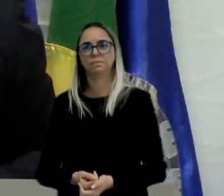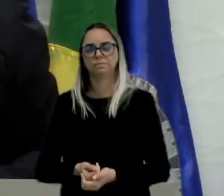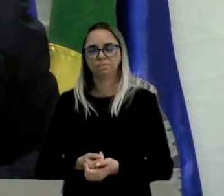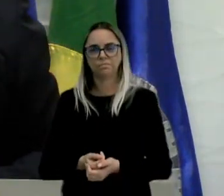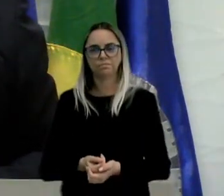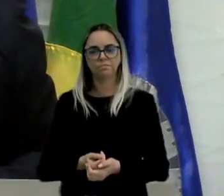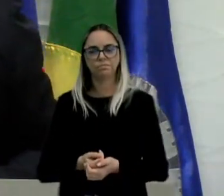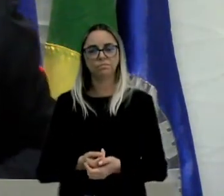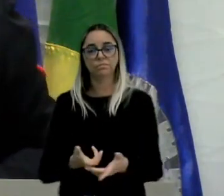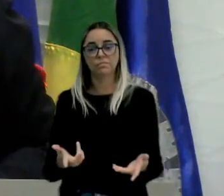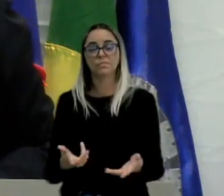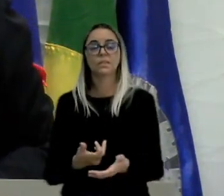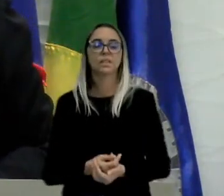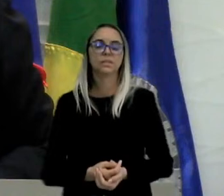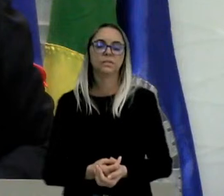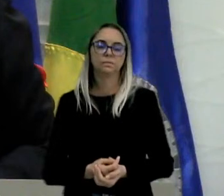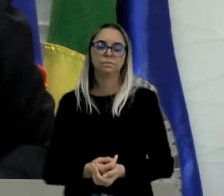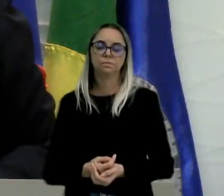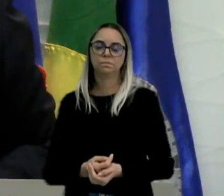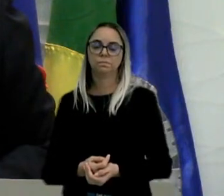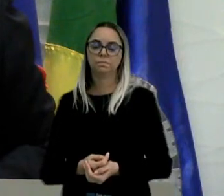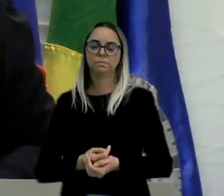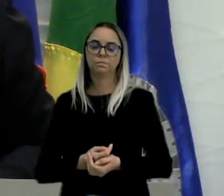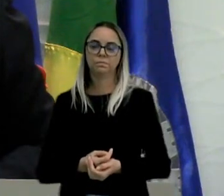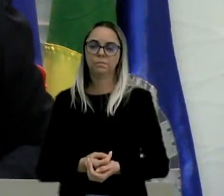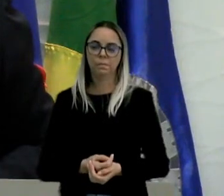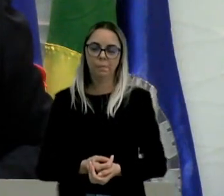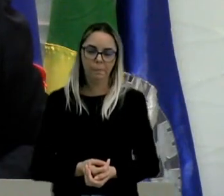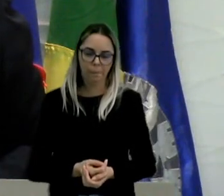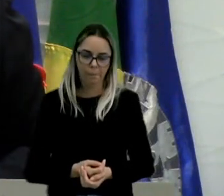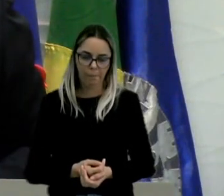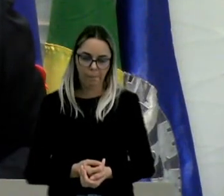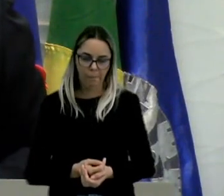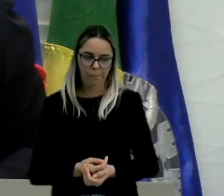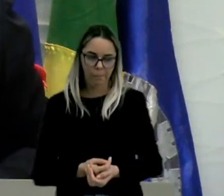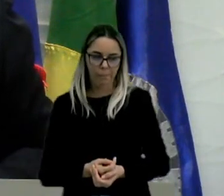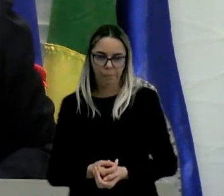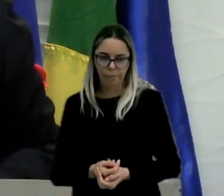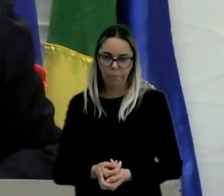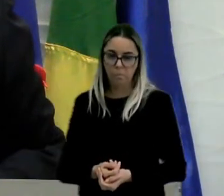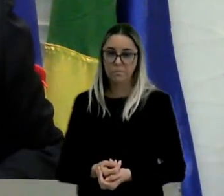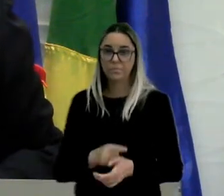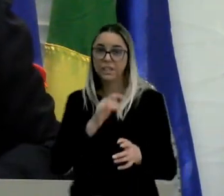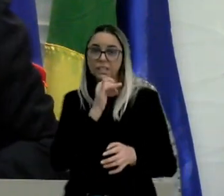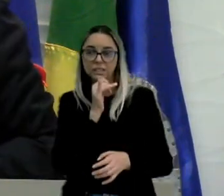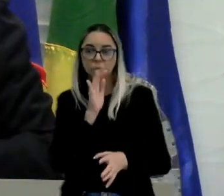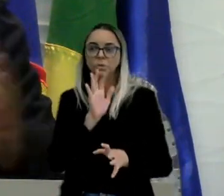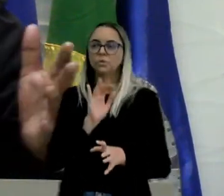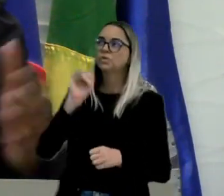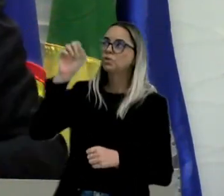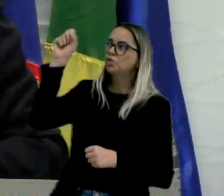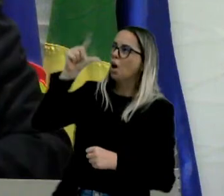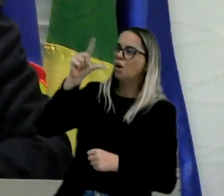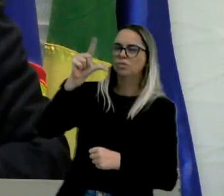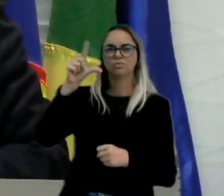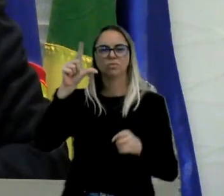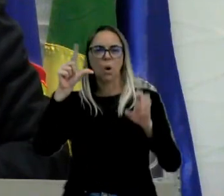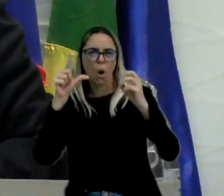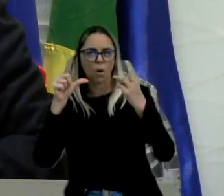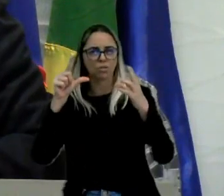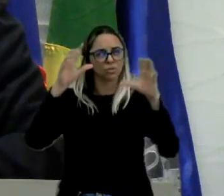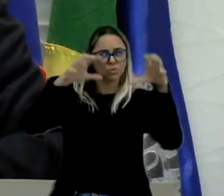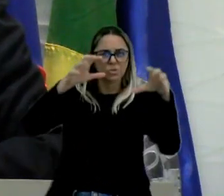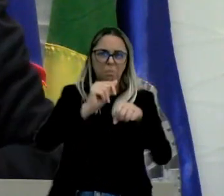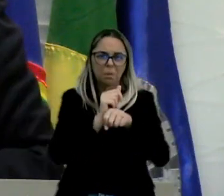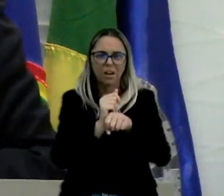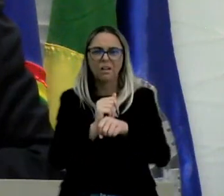nesse intervalo que estava fazendo sol que secou a estrada para ter passado a máquina não era